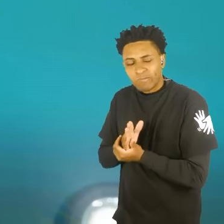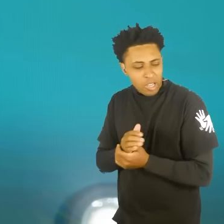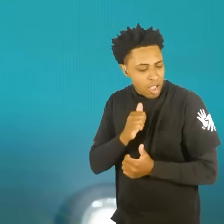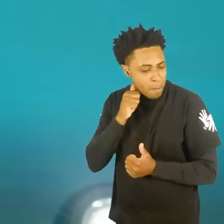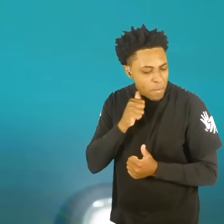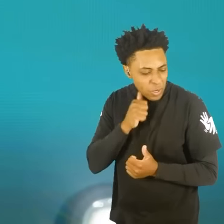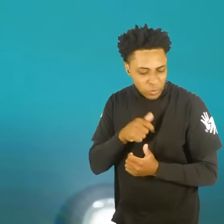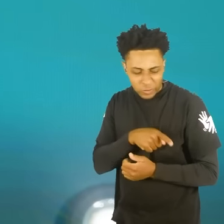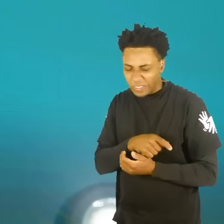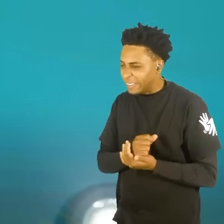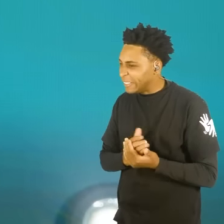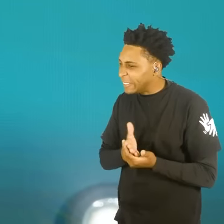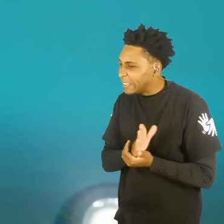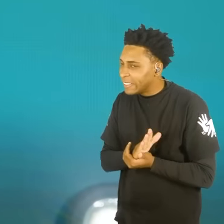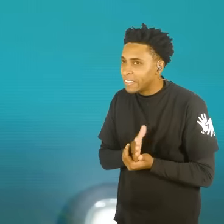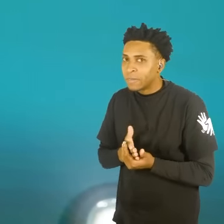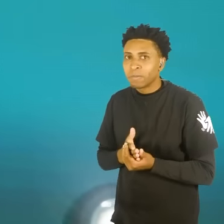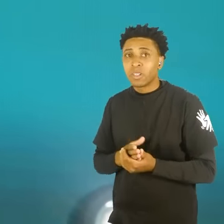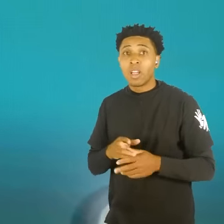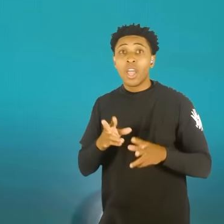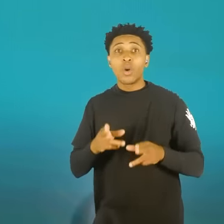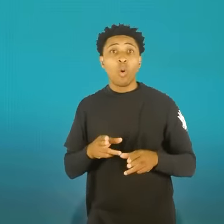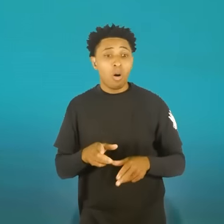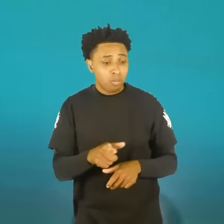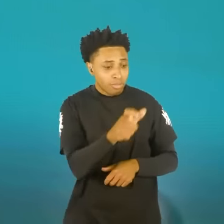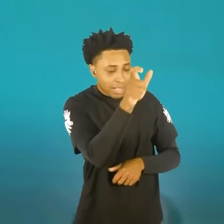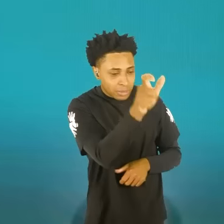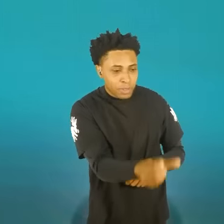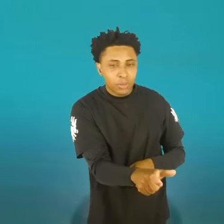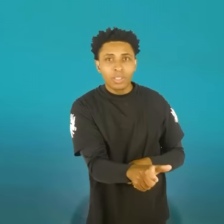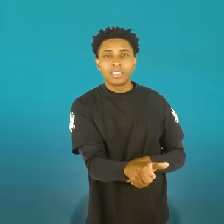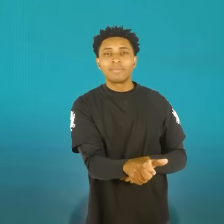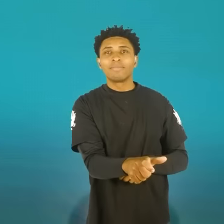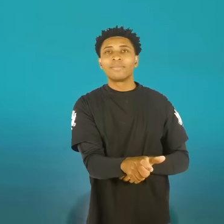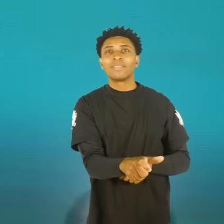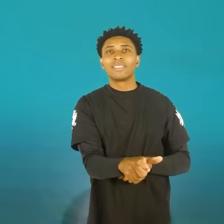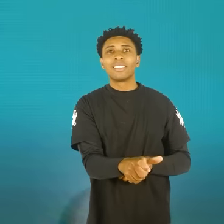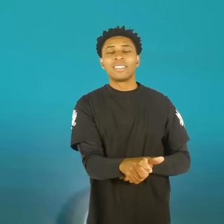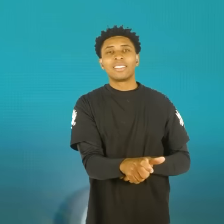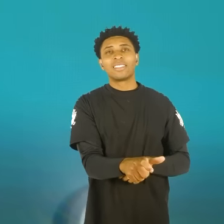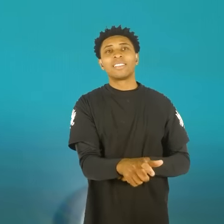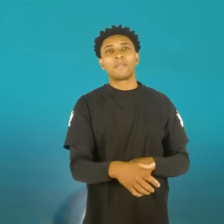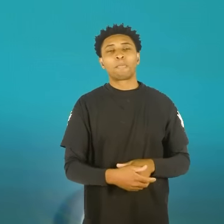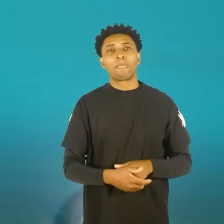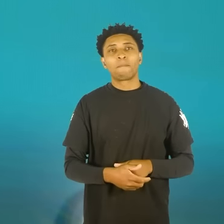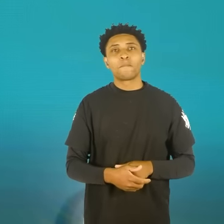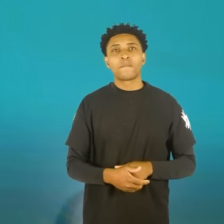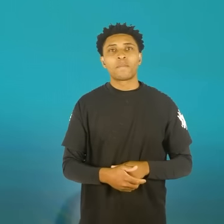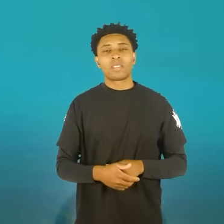nervoso, porque algumas pessoas não suportam não serem aceitas. Ele era o irmão mais